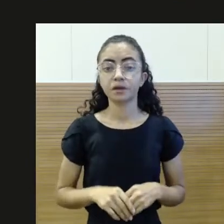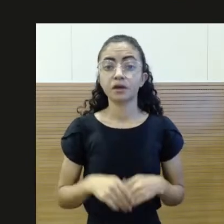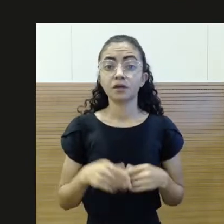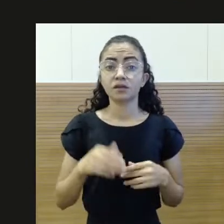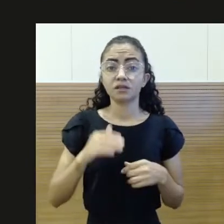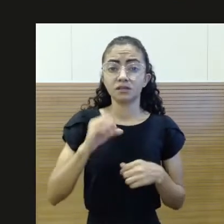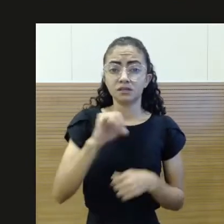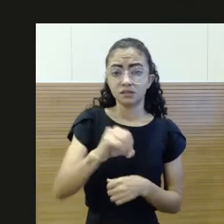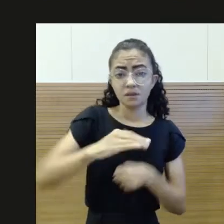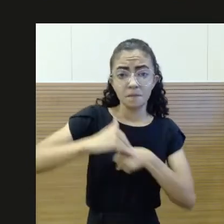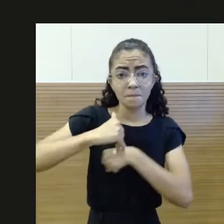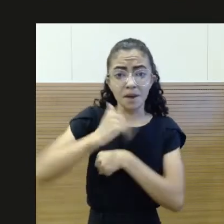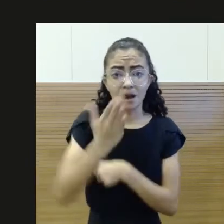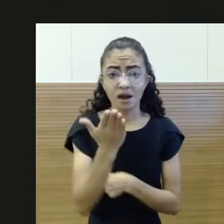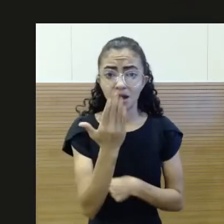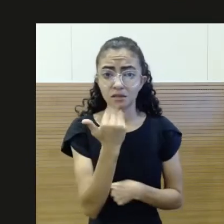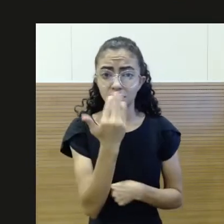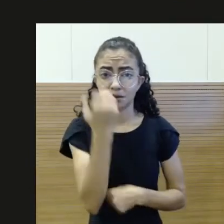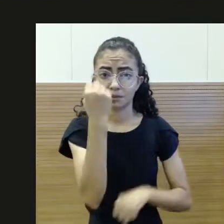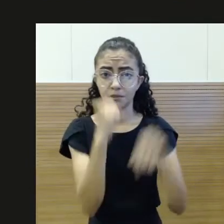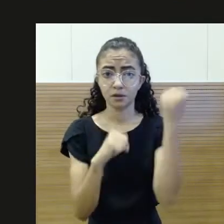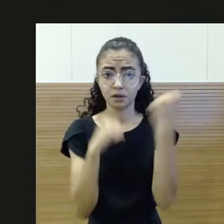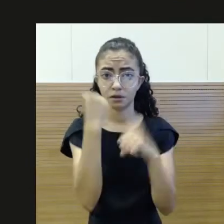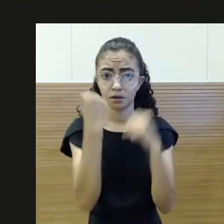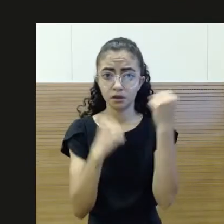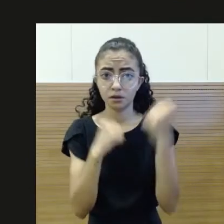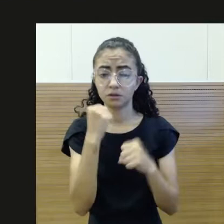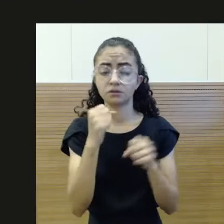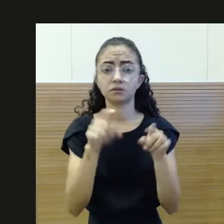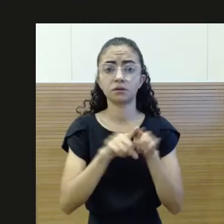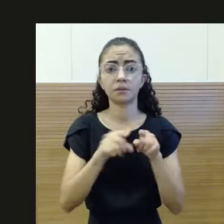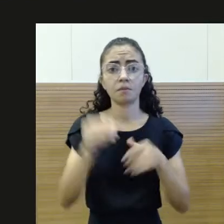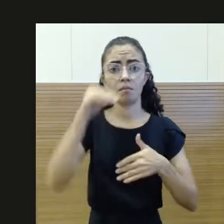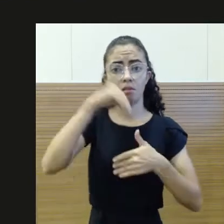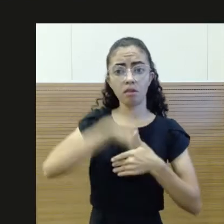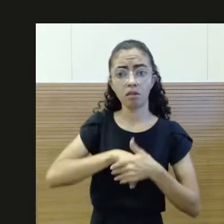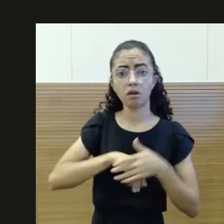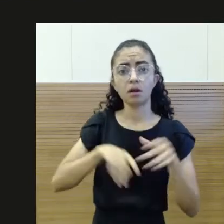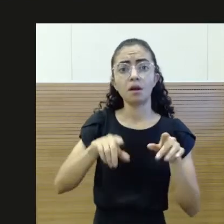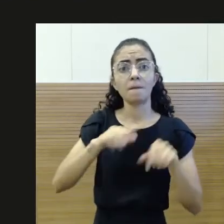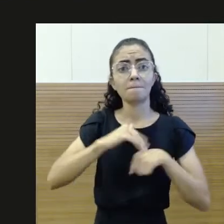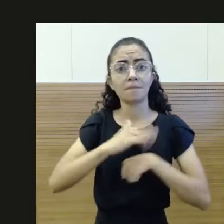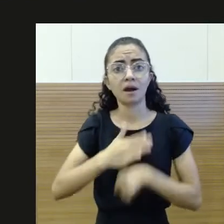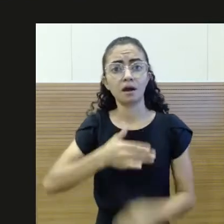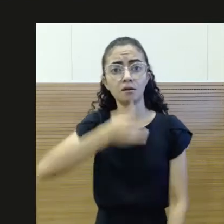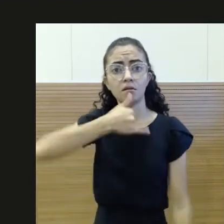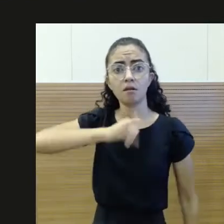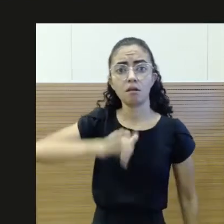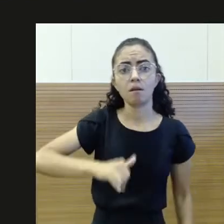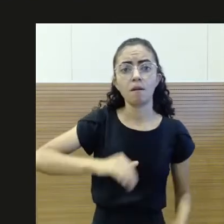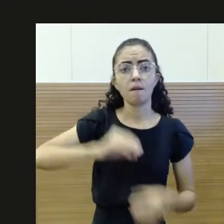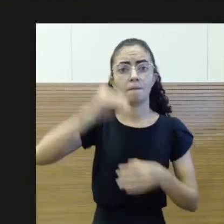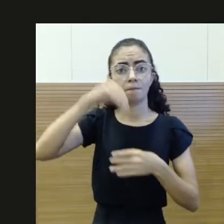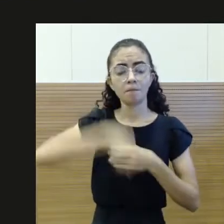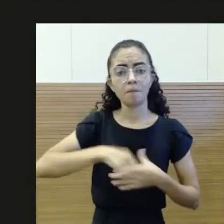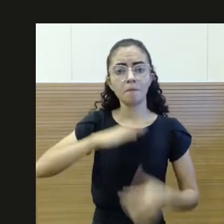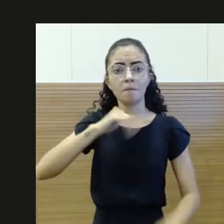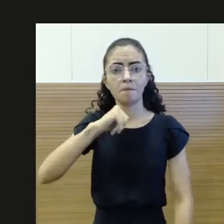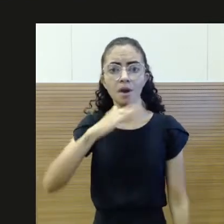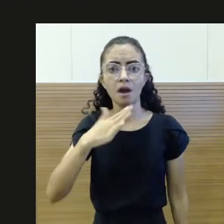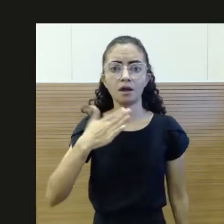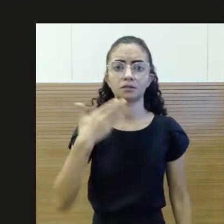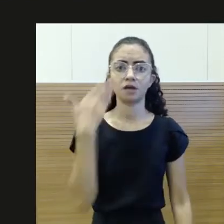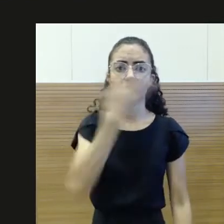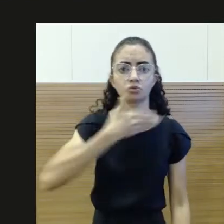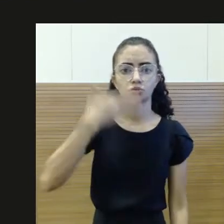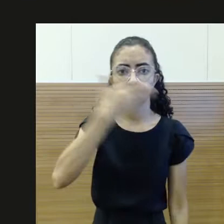dieta, mais a dieta tem uma alta densidade energética, tem mais açúcar, mais gorduras não saudáveis, menos fibra e menos